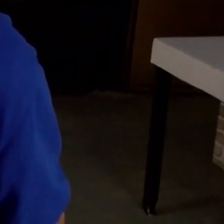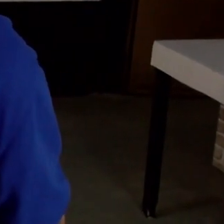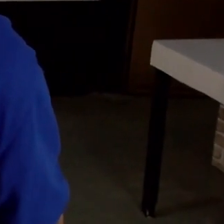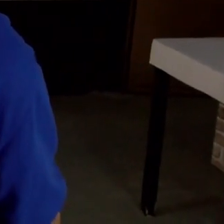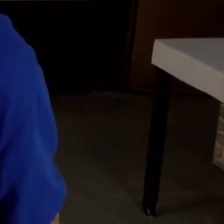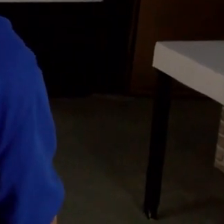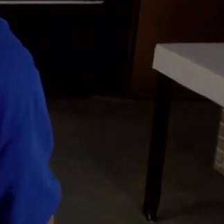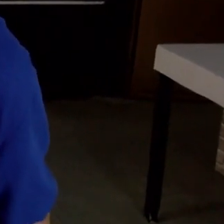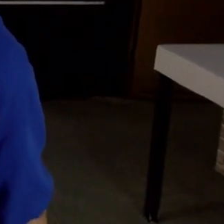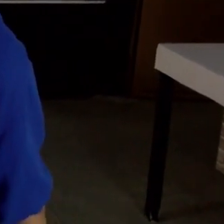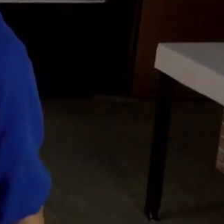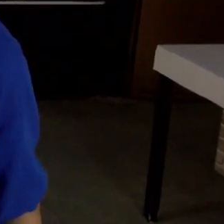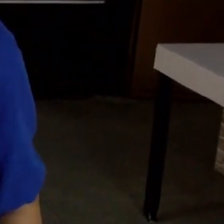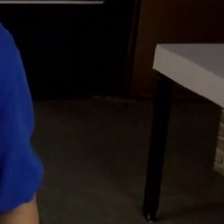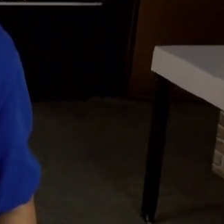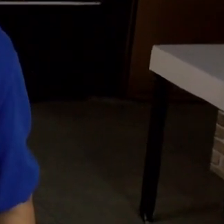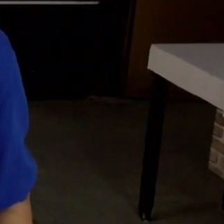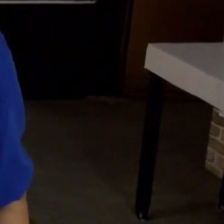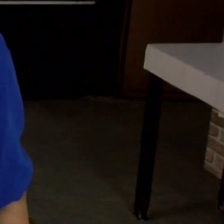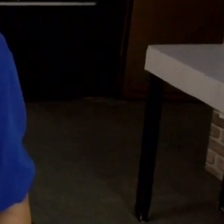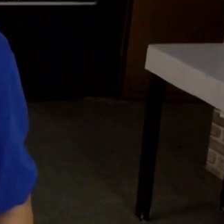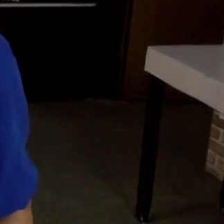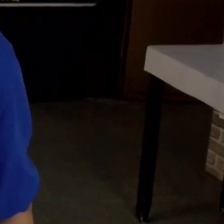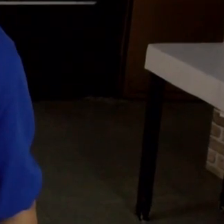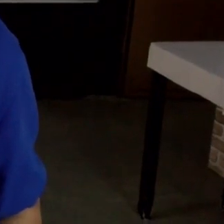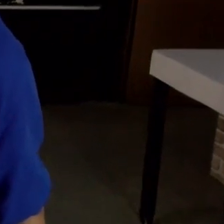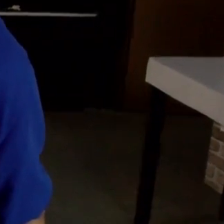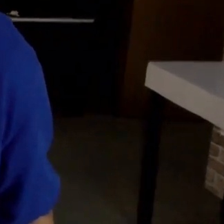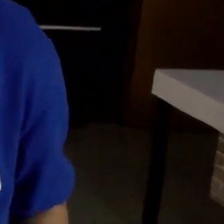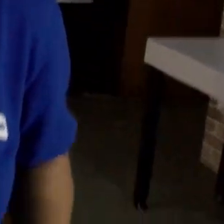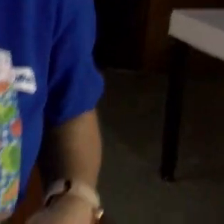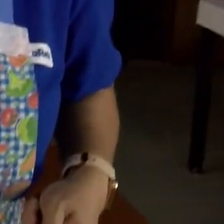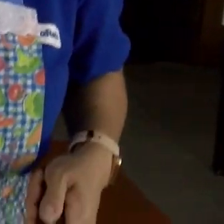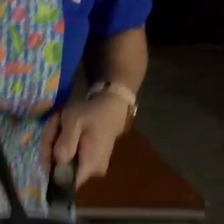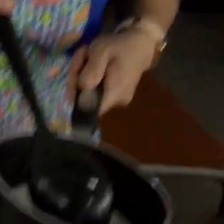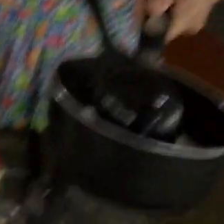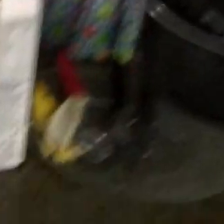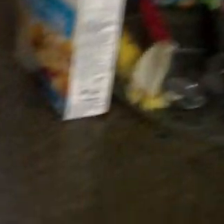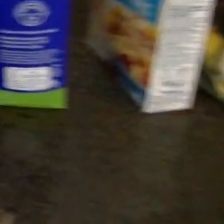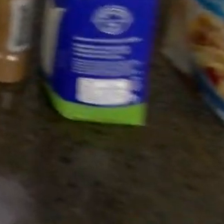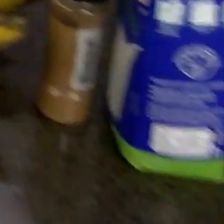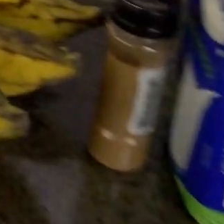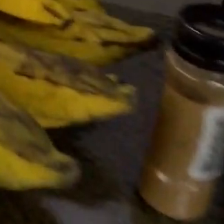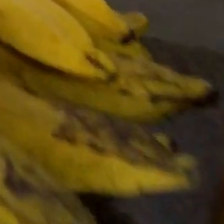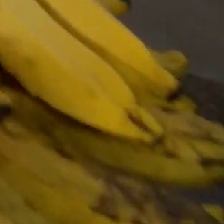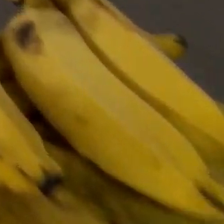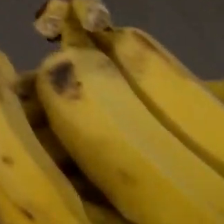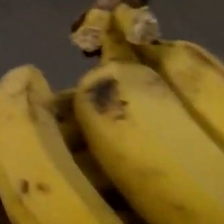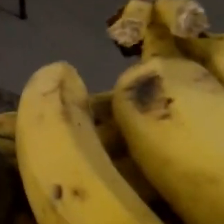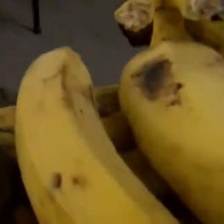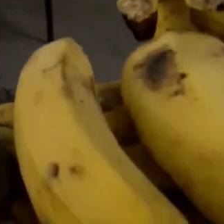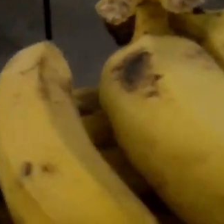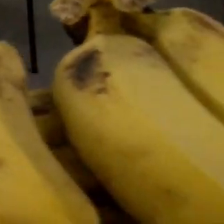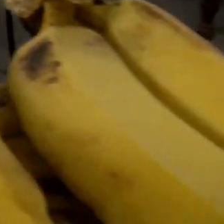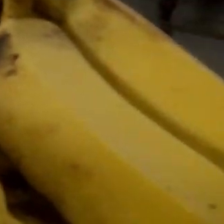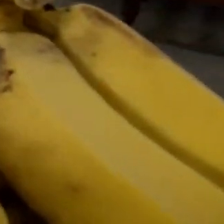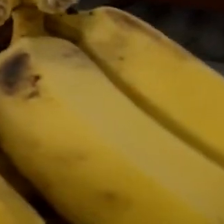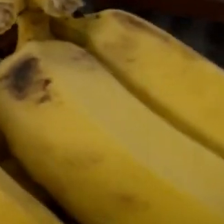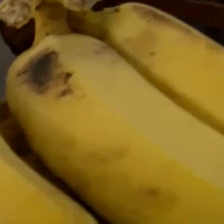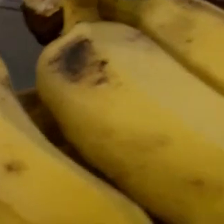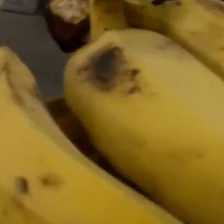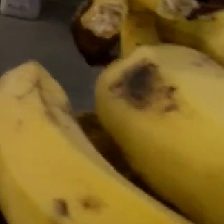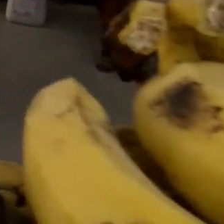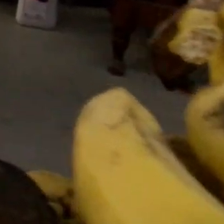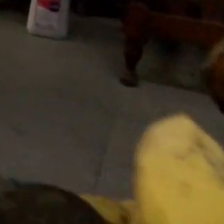a da comadre Florzinha, tá certo? Não, a comadre Florzinha é uma lenda. Ah, é mesmo, tia. A papa é